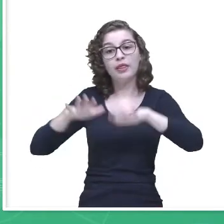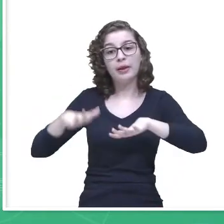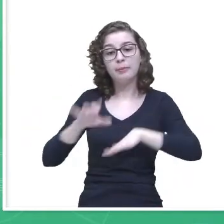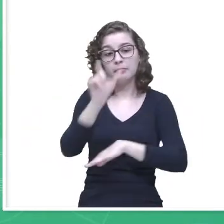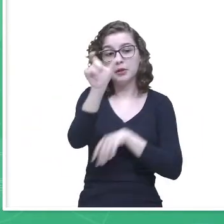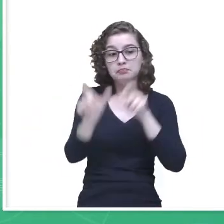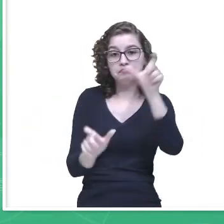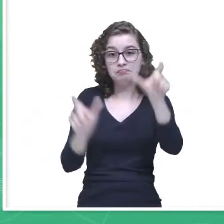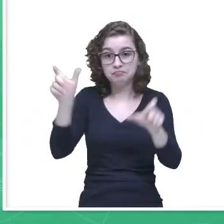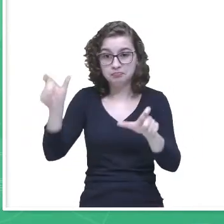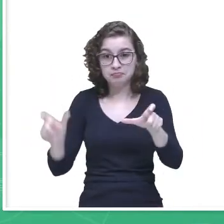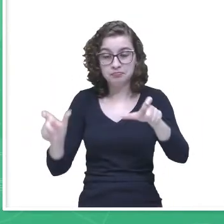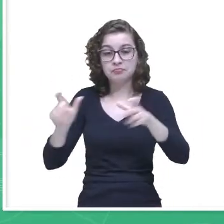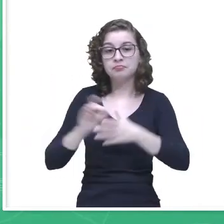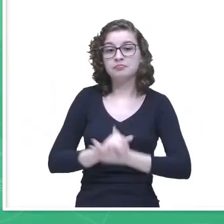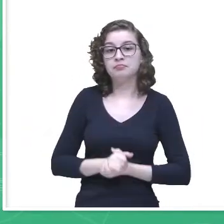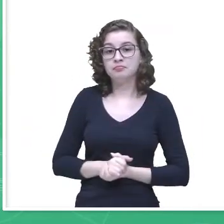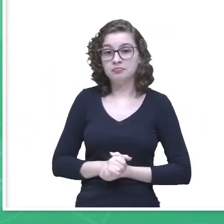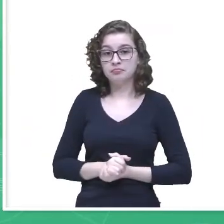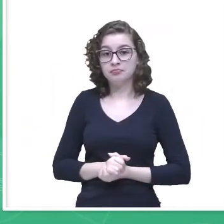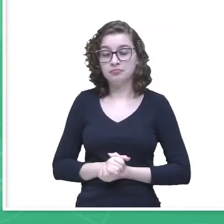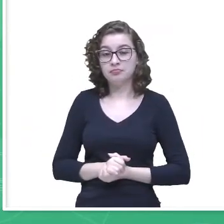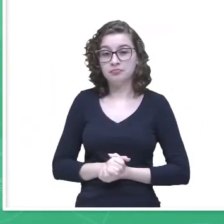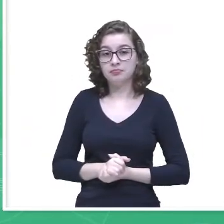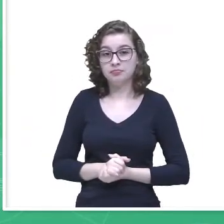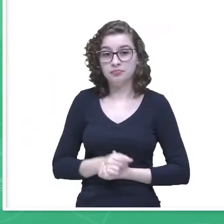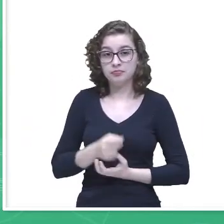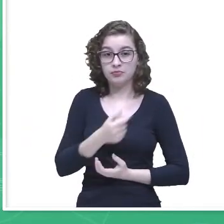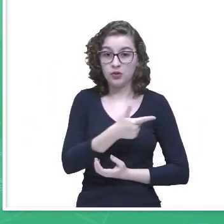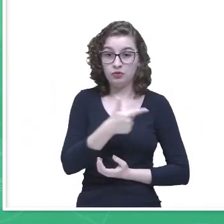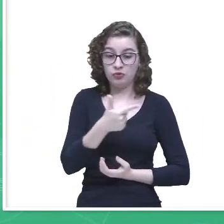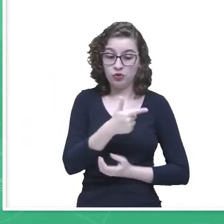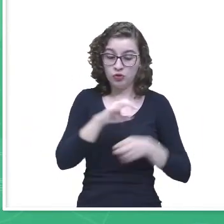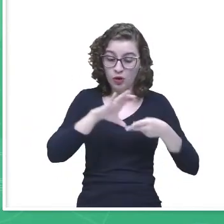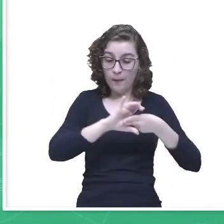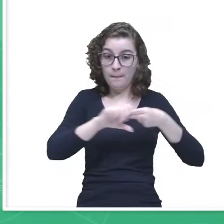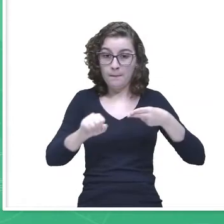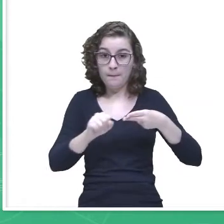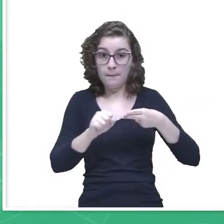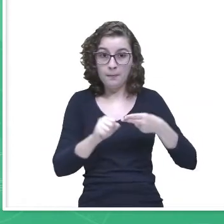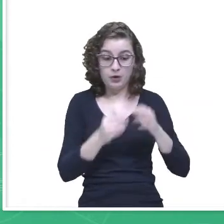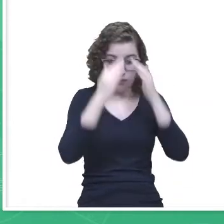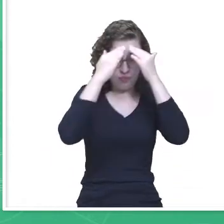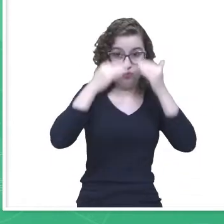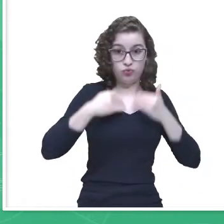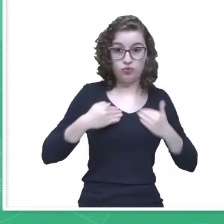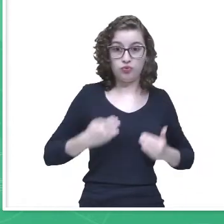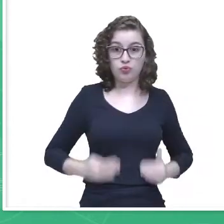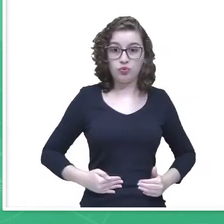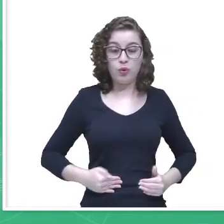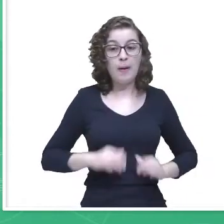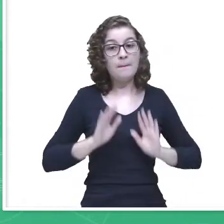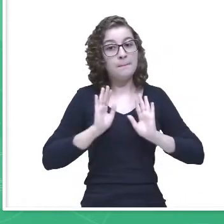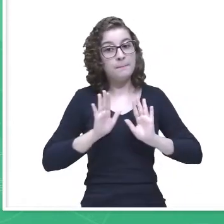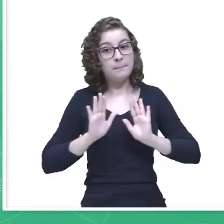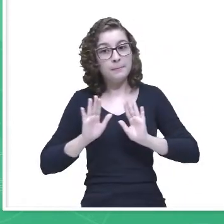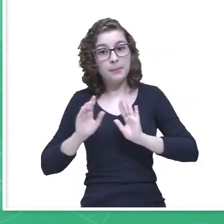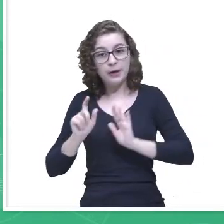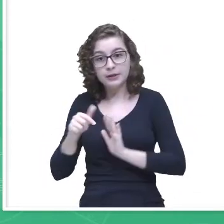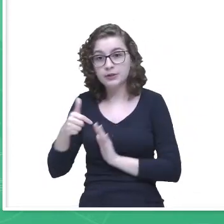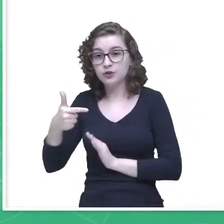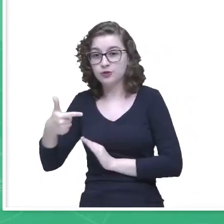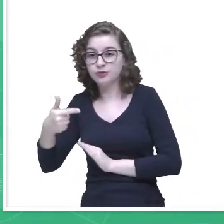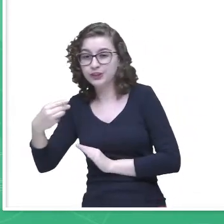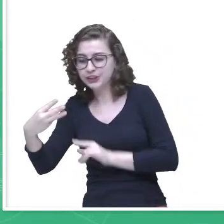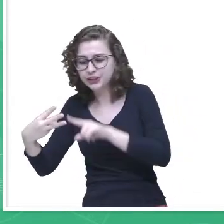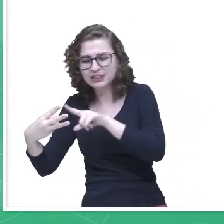espécie, beleza? Então nós vimos aqui que nós temos 22 pares que vão formar todo o nosso corpo, e o último par